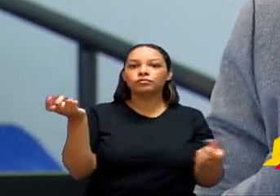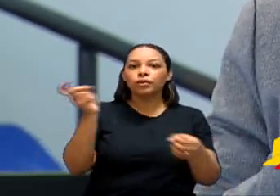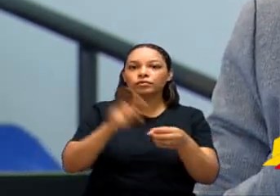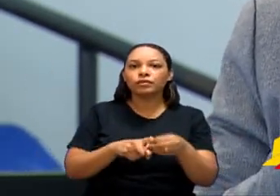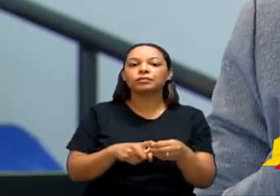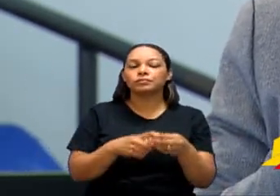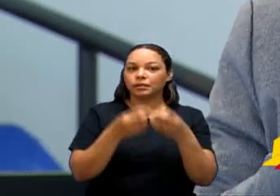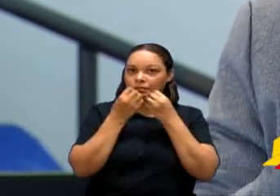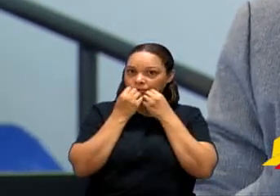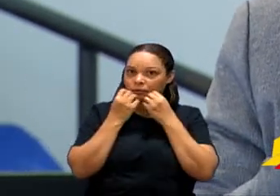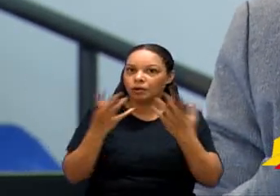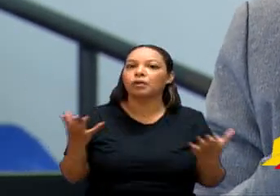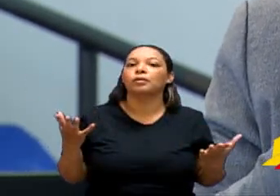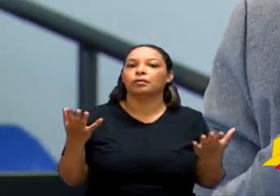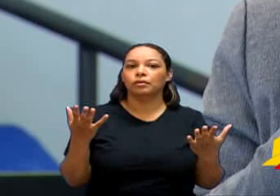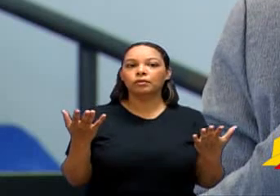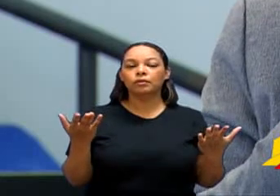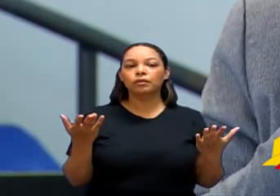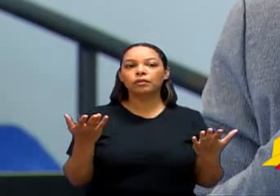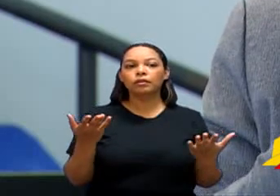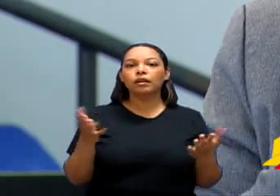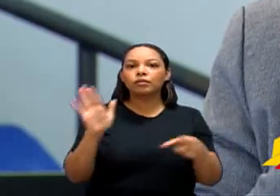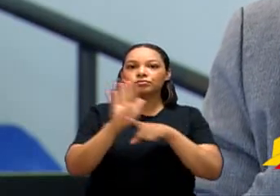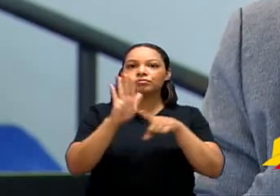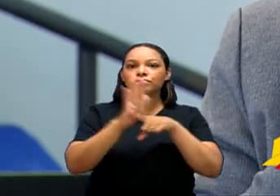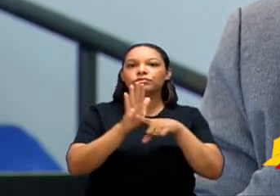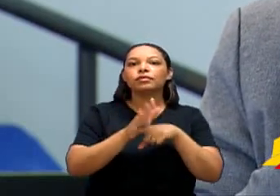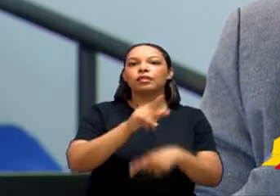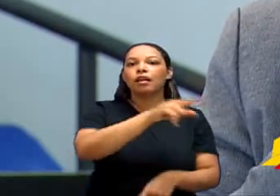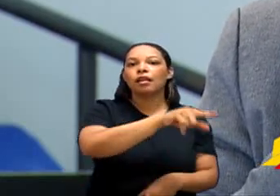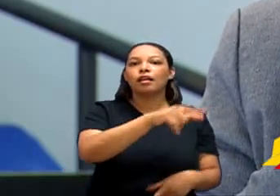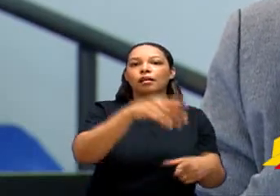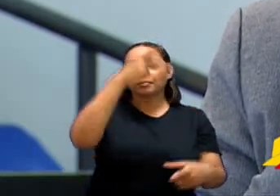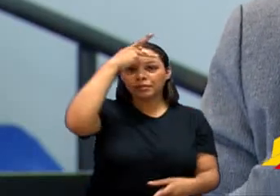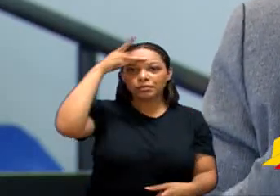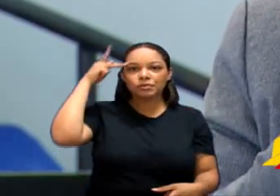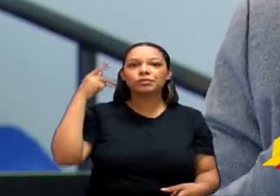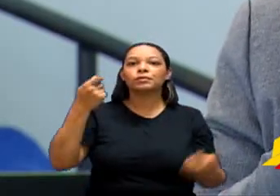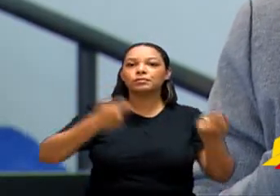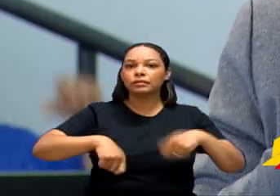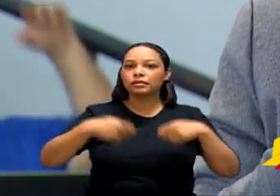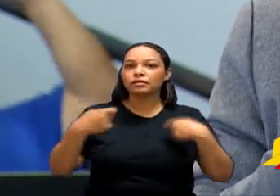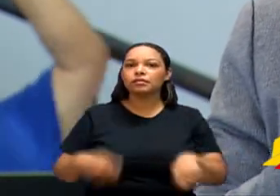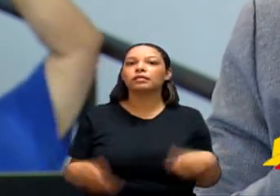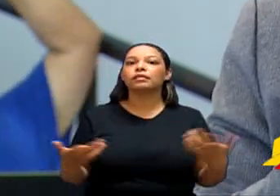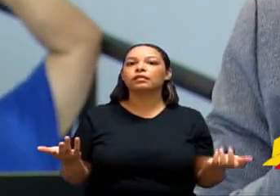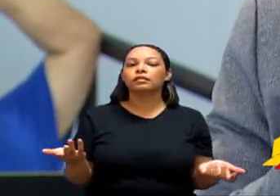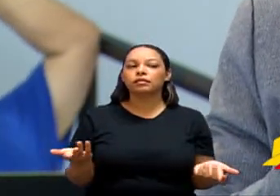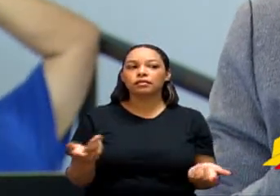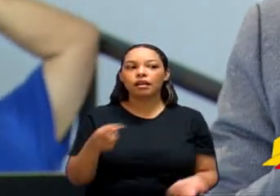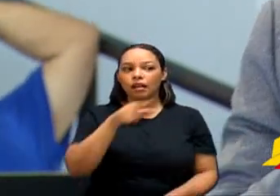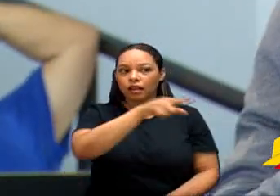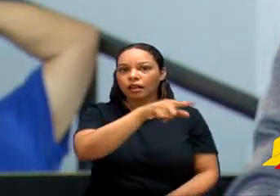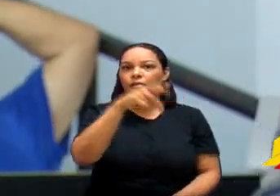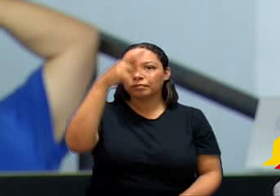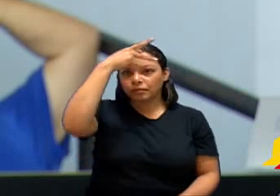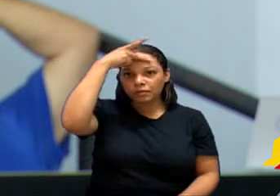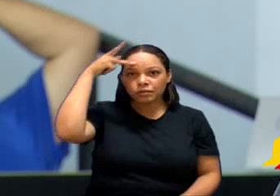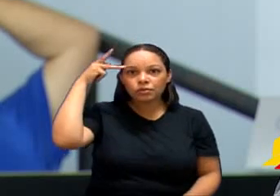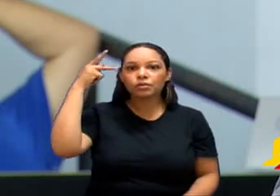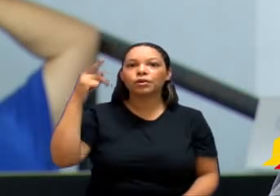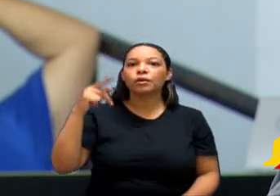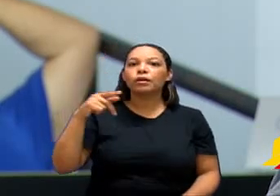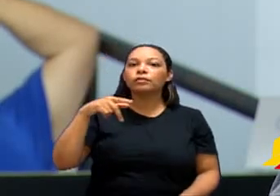aquela população continuasse trabalhando ali, porque são todos empreendedores que estão naquele espaço ali, né? E virou um espaço